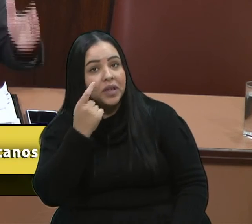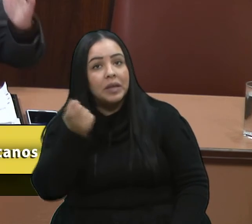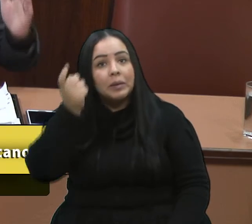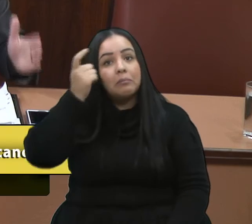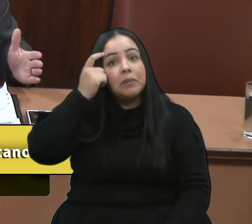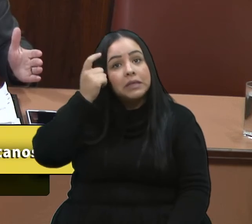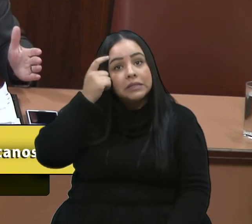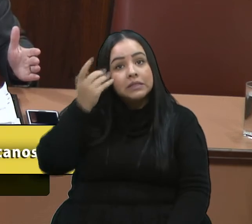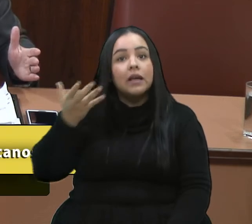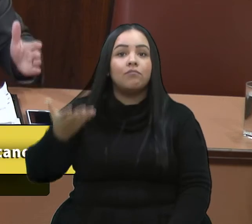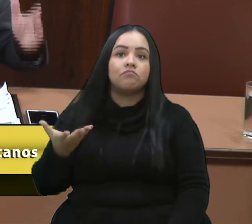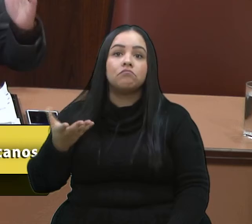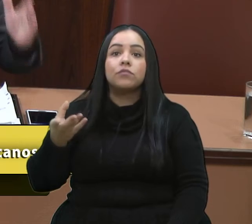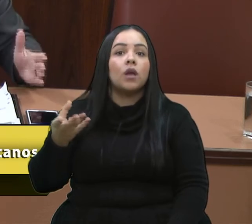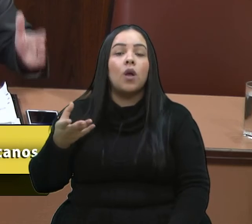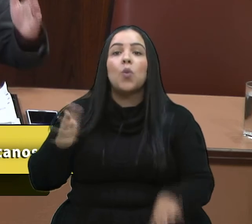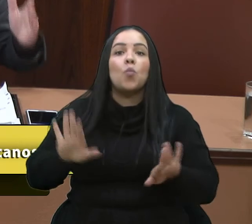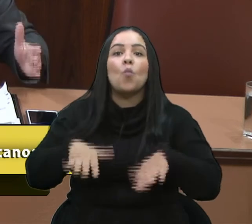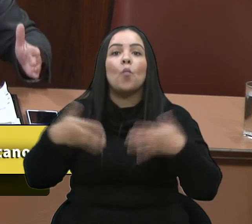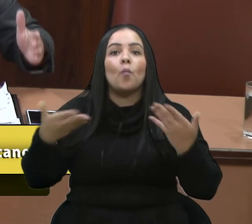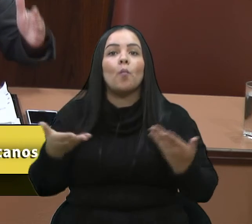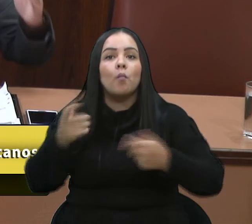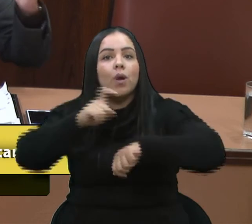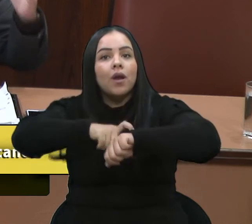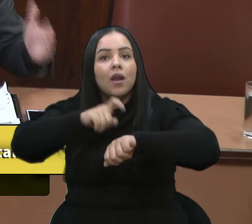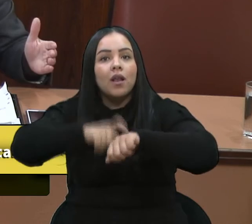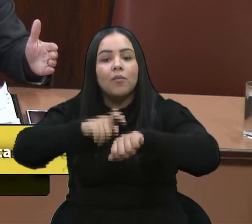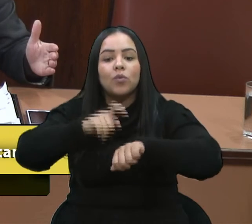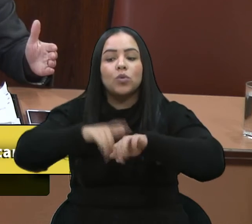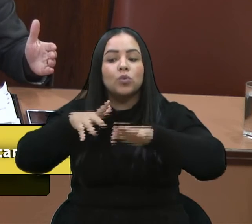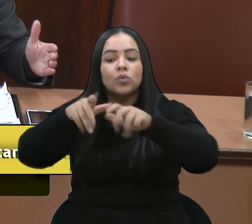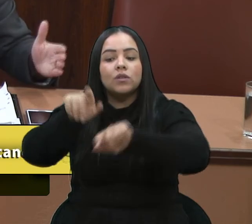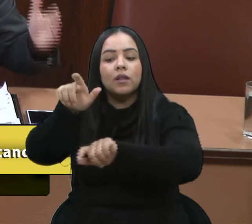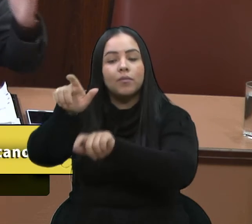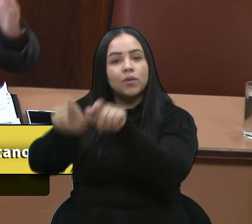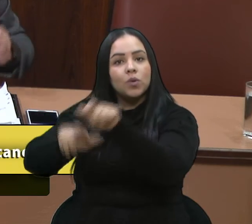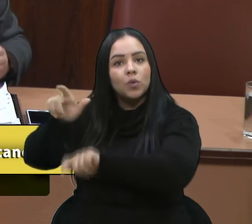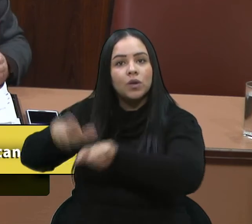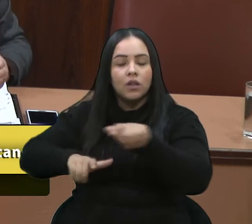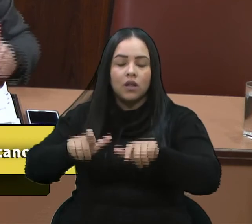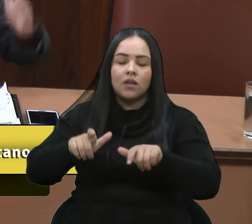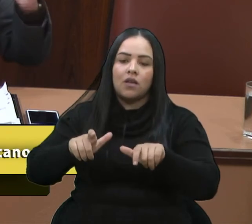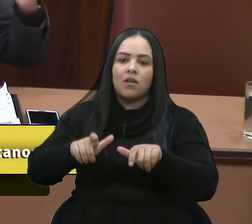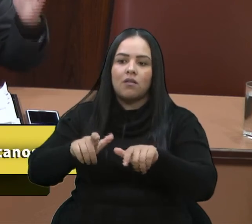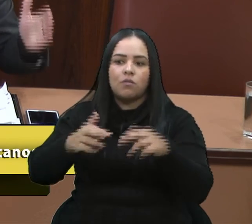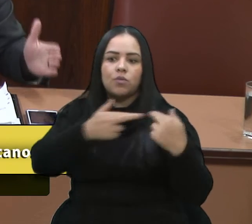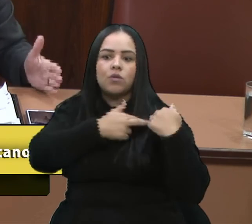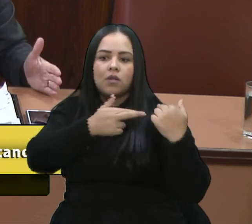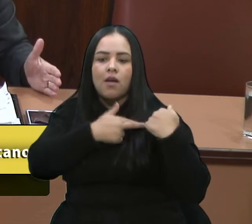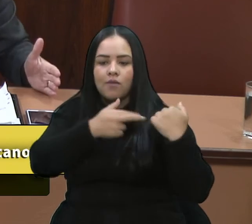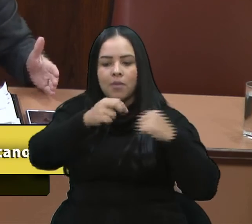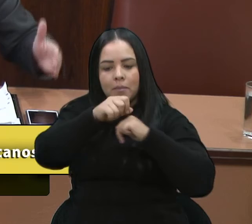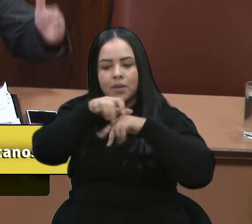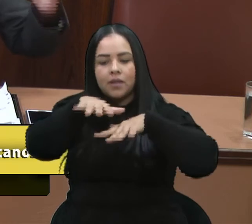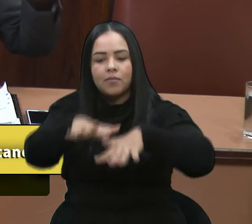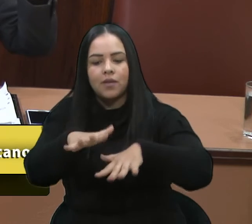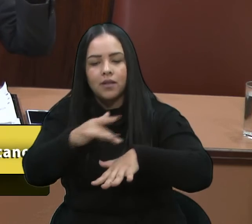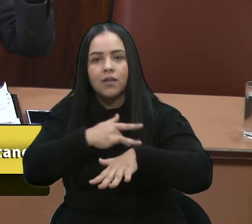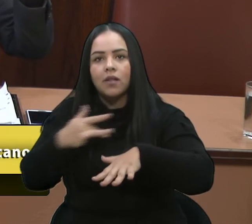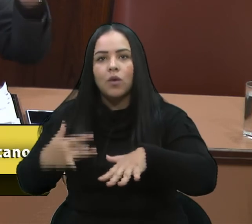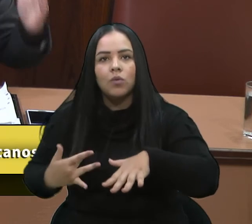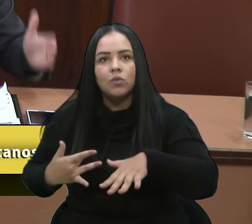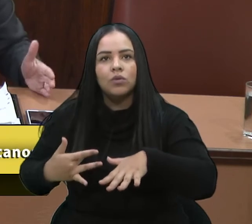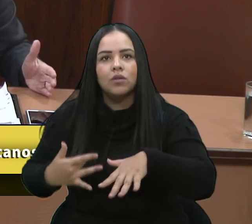Quanto tempo todos aqueles que estavam à frente da pandemia, que estão até agora na saúde, ficaram